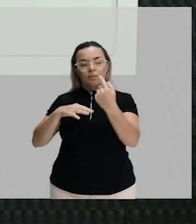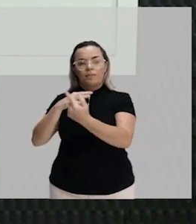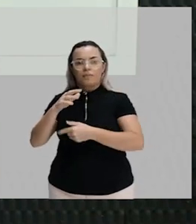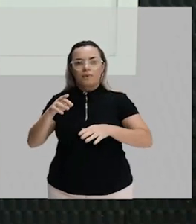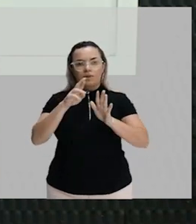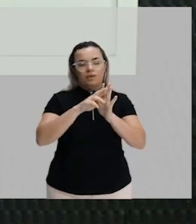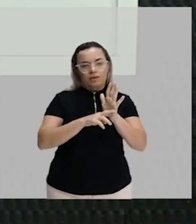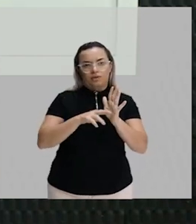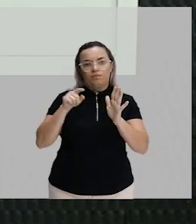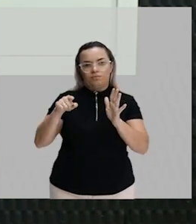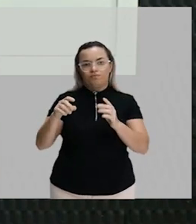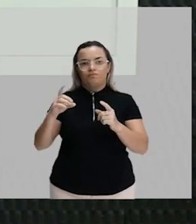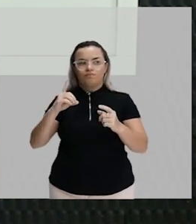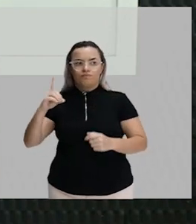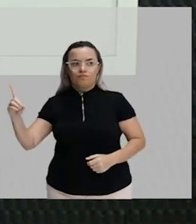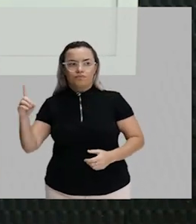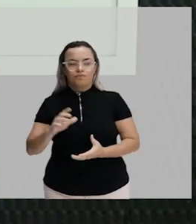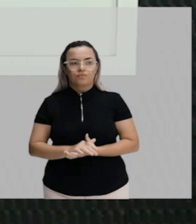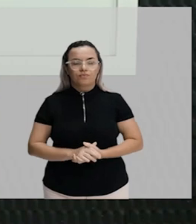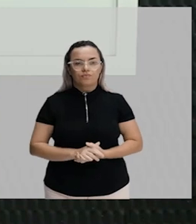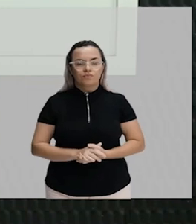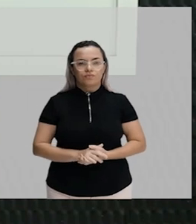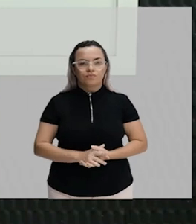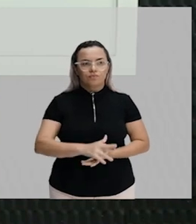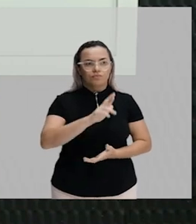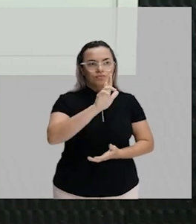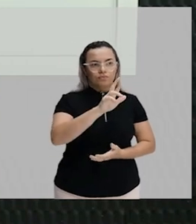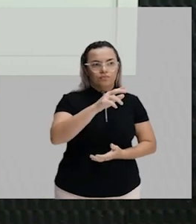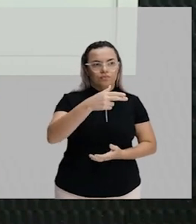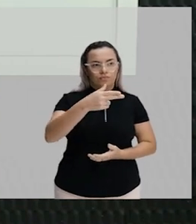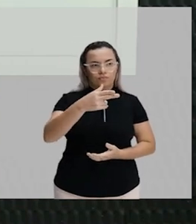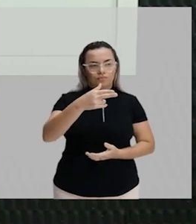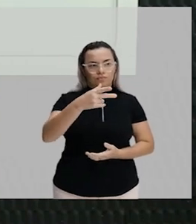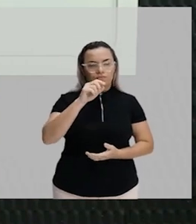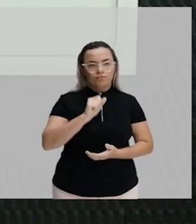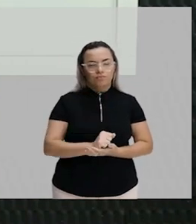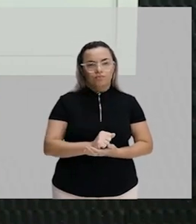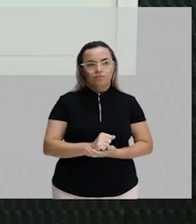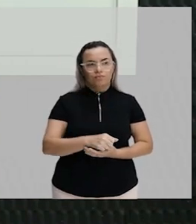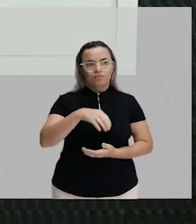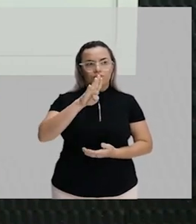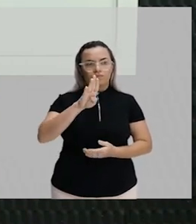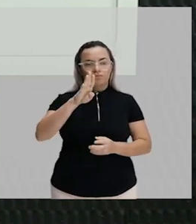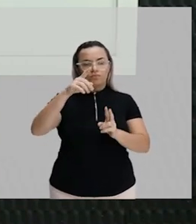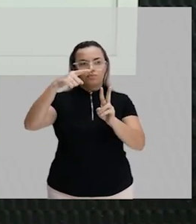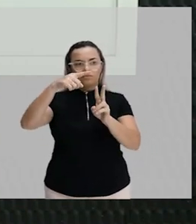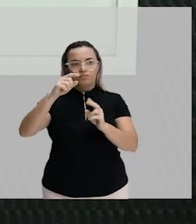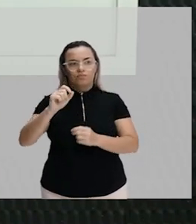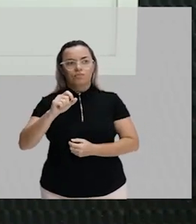a resultante ele é dado pelas subtrações dos